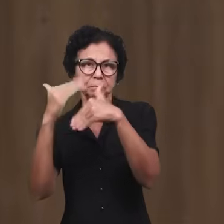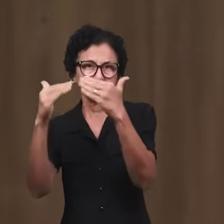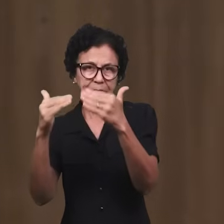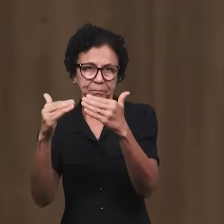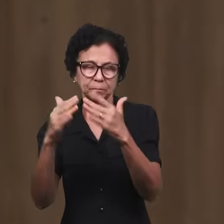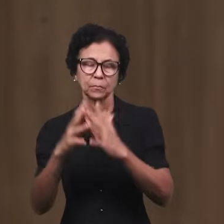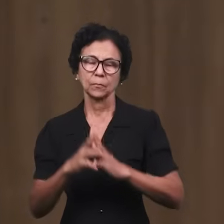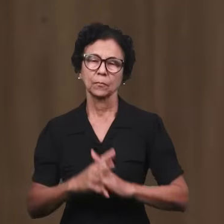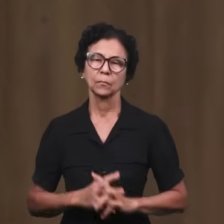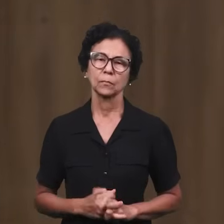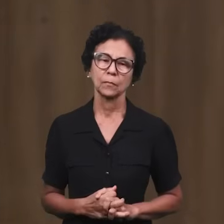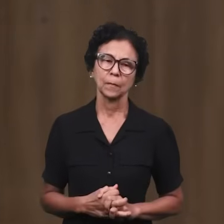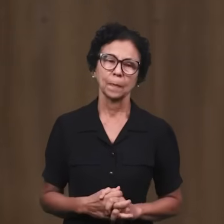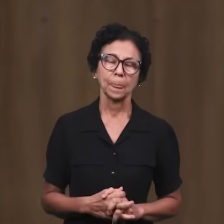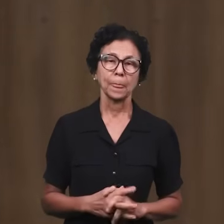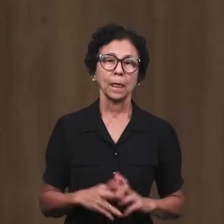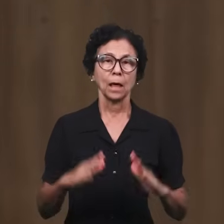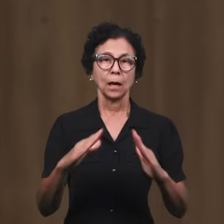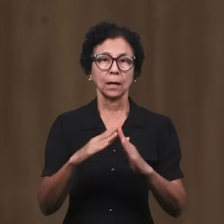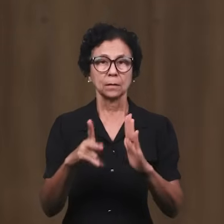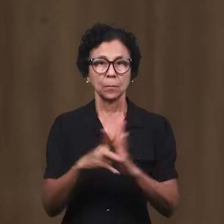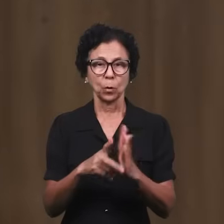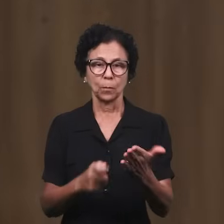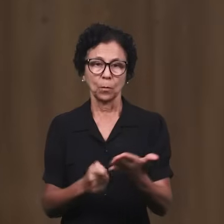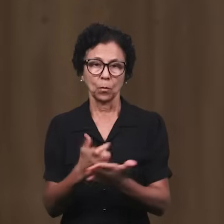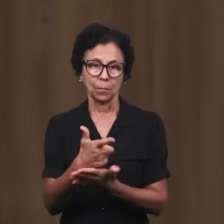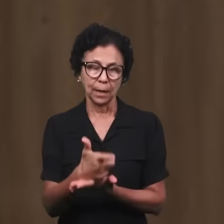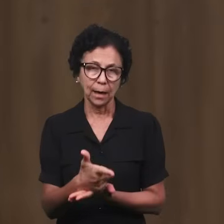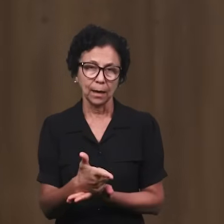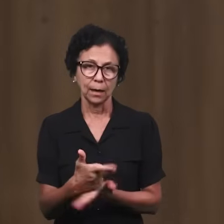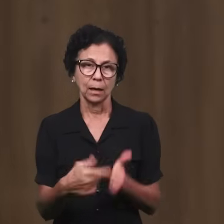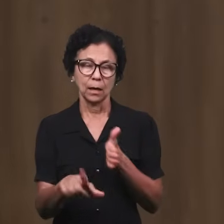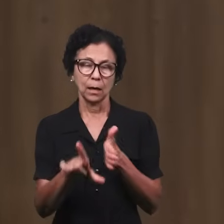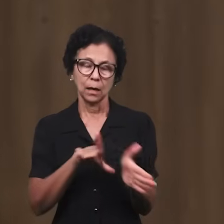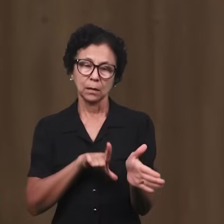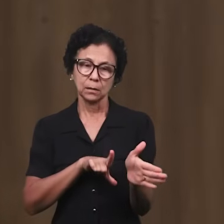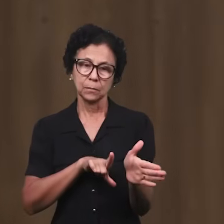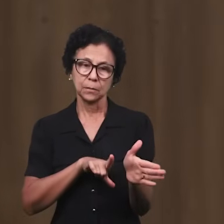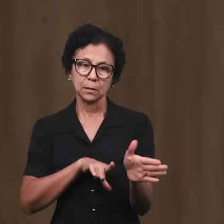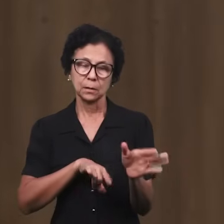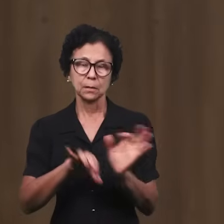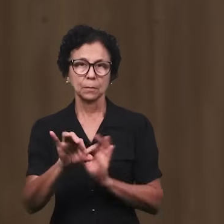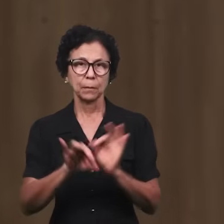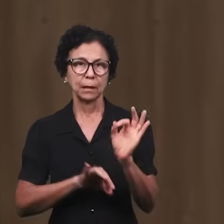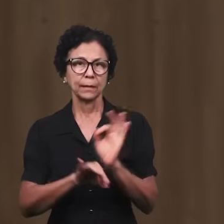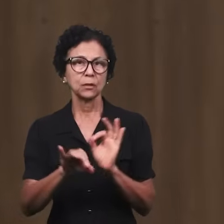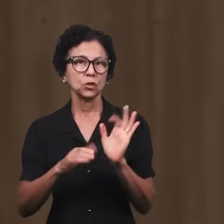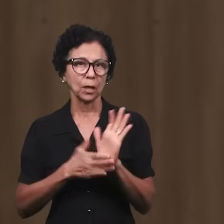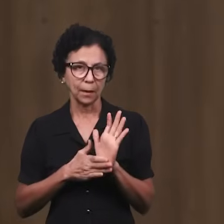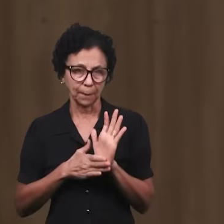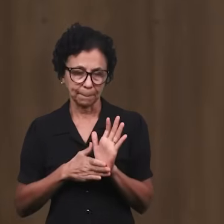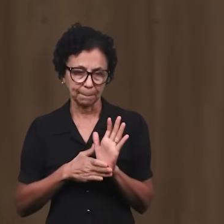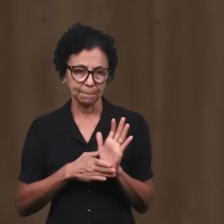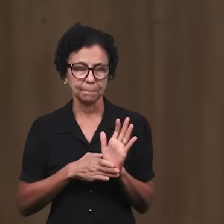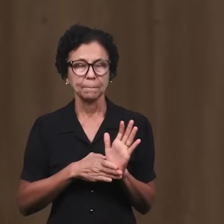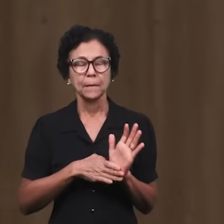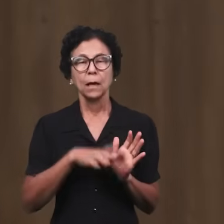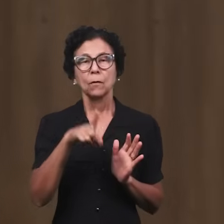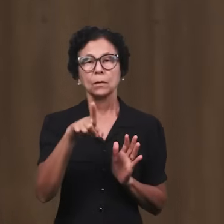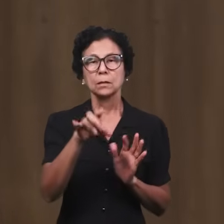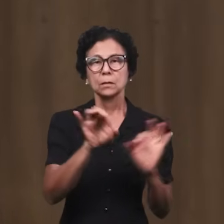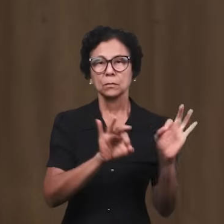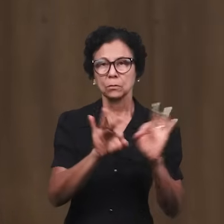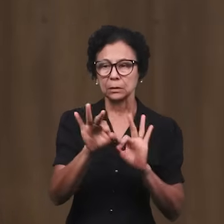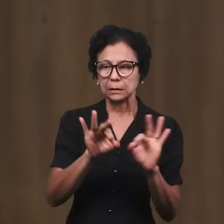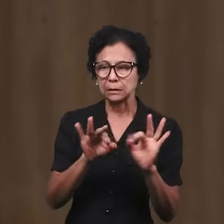está relacionado a um bom planejamento financeiro. Porque quando você se organiza,